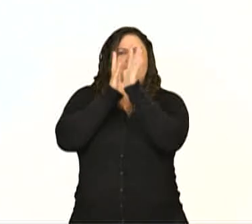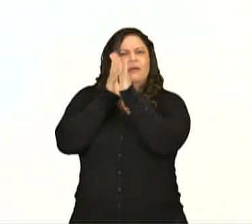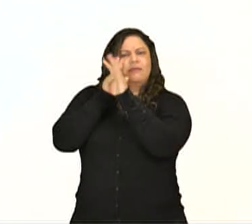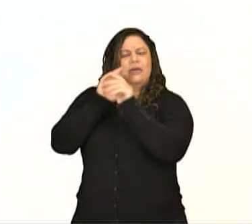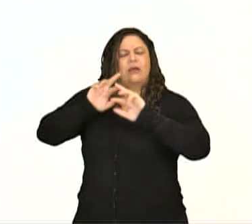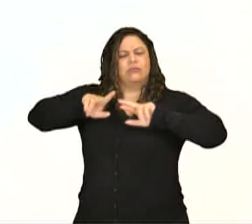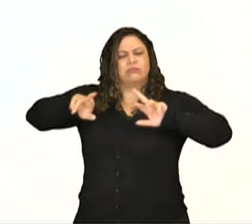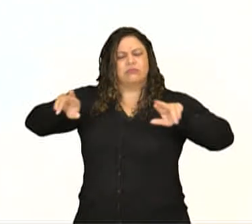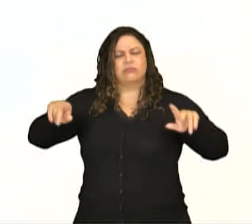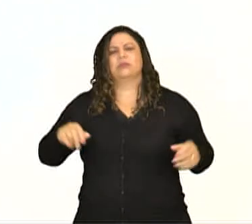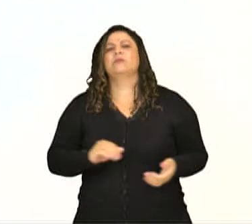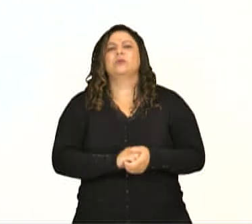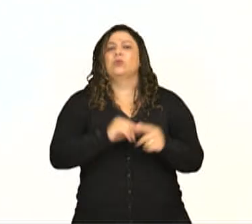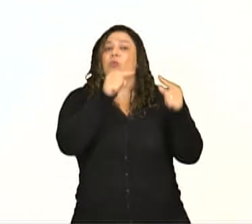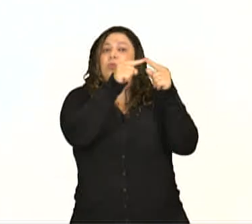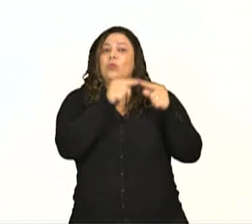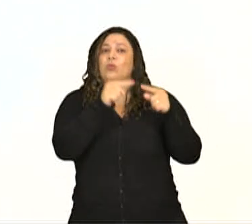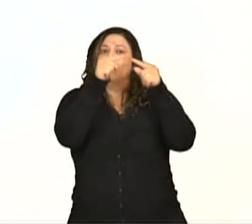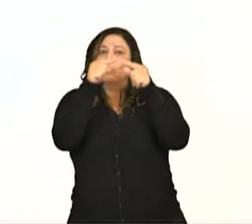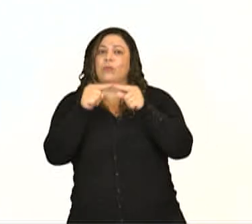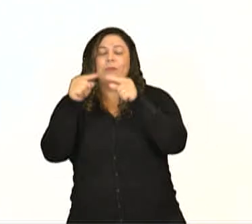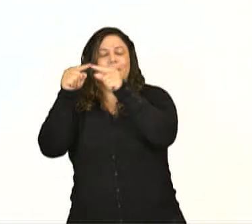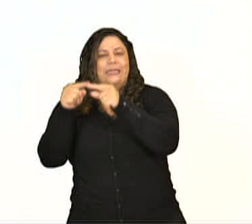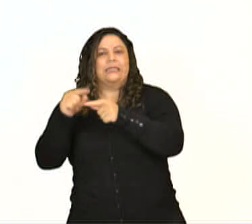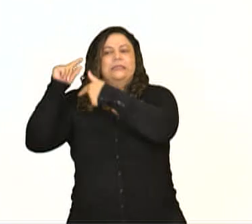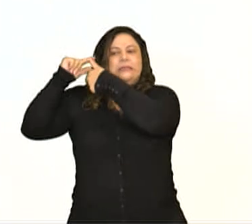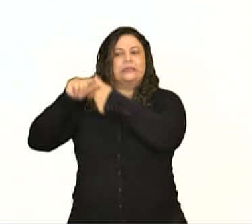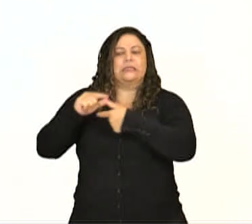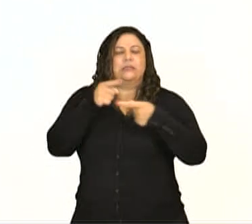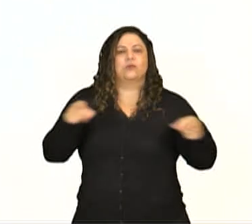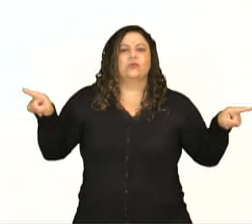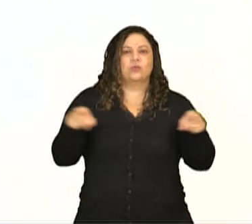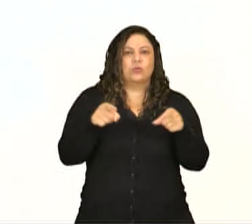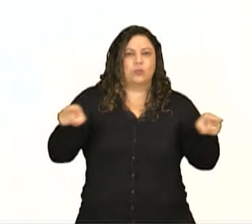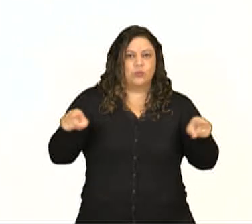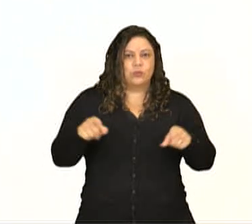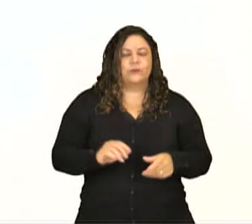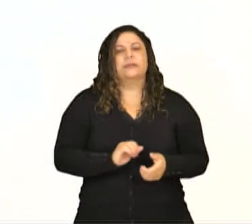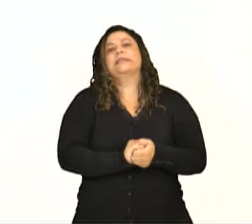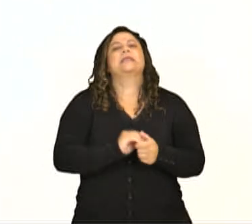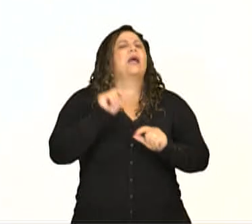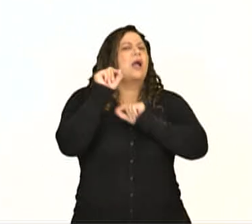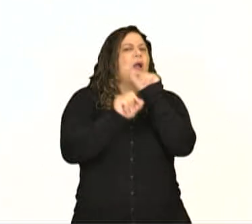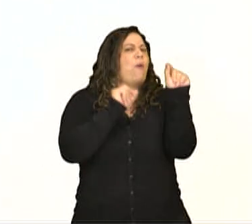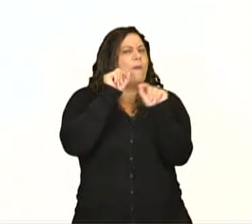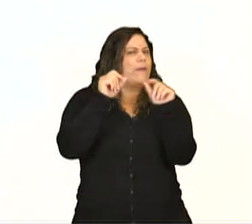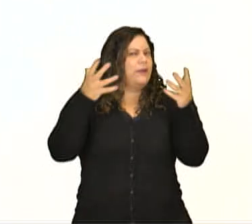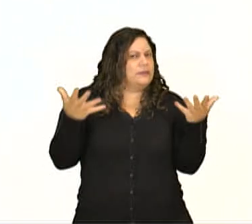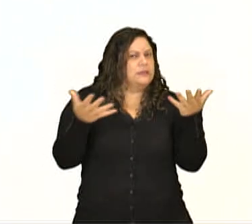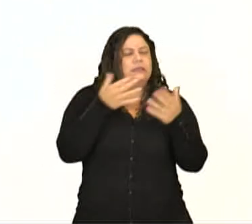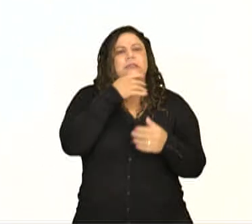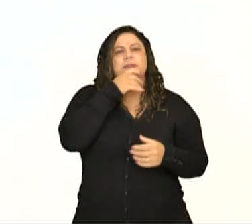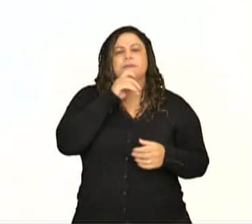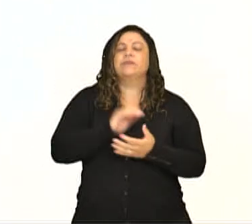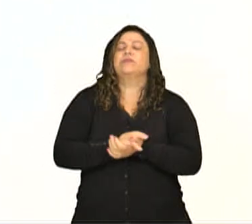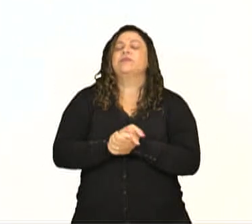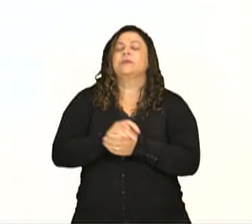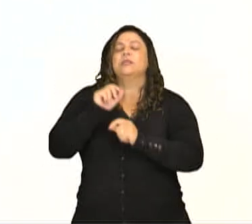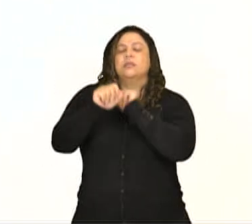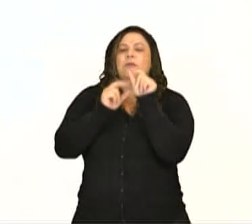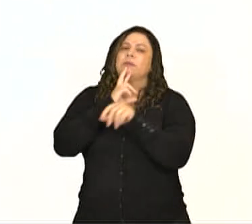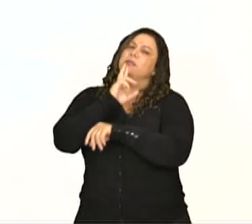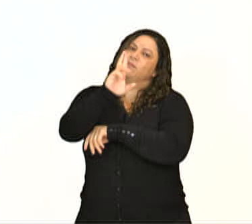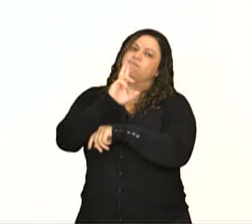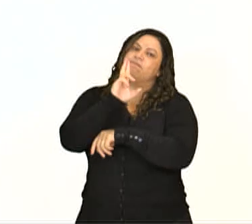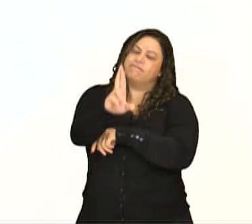que surgiu da combinação de 3 tradições musicais. Quais são essas tradições? Então, aqui nós temos uma sugestão de resposta. Às vezes